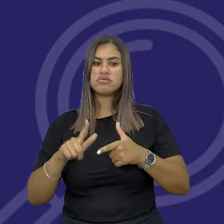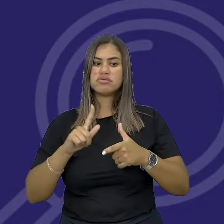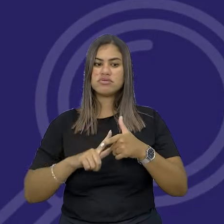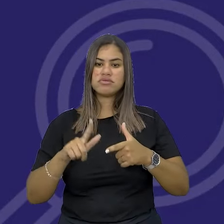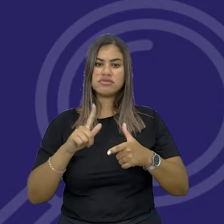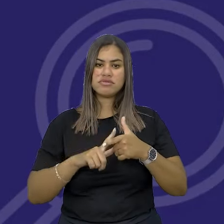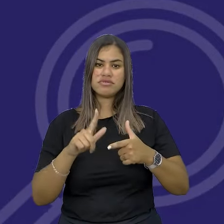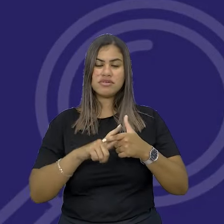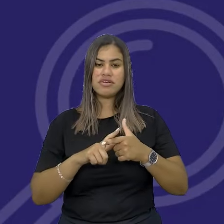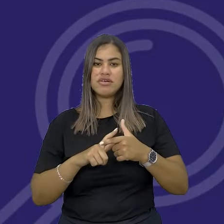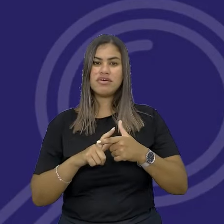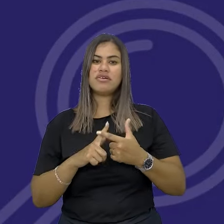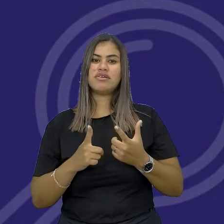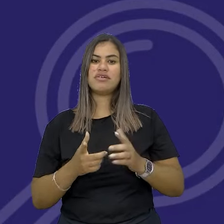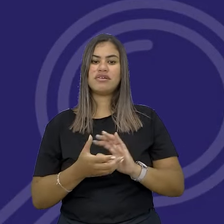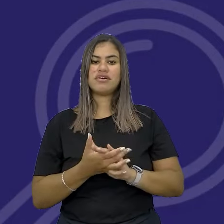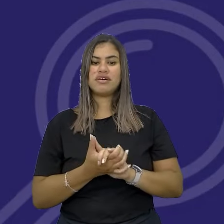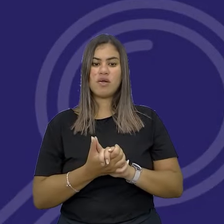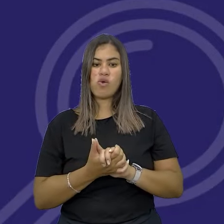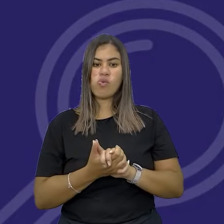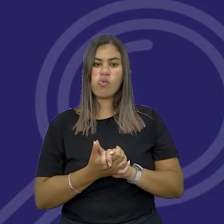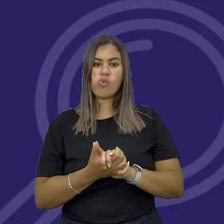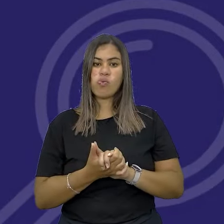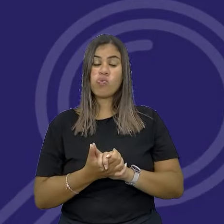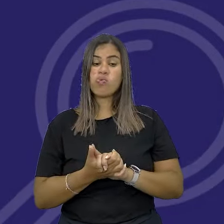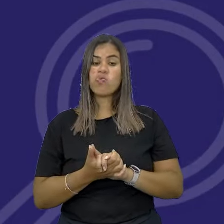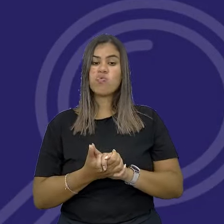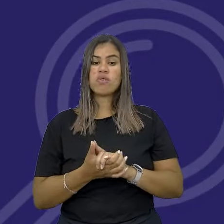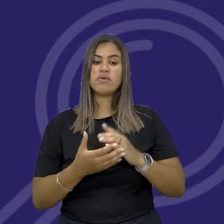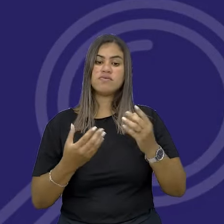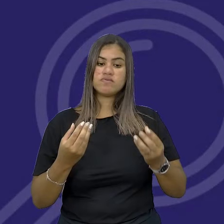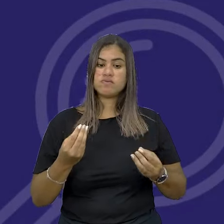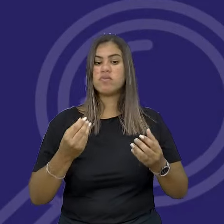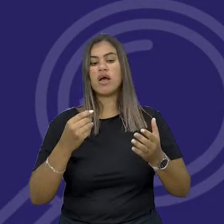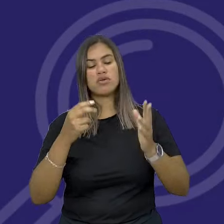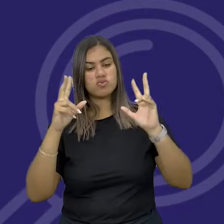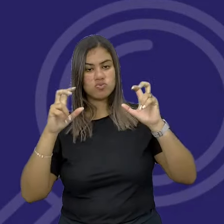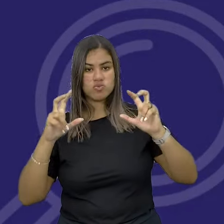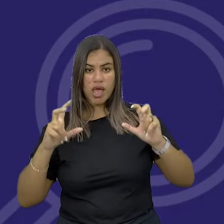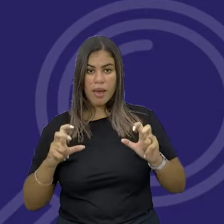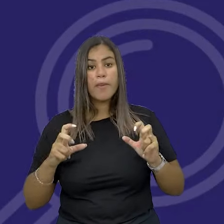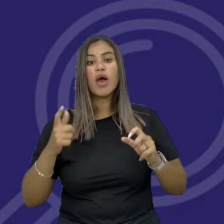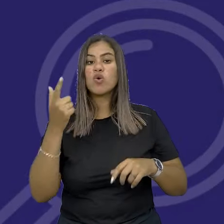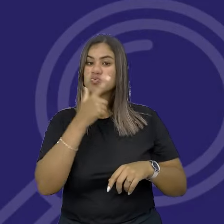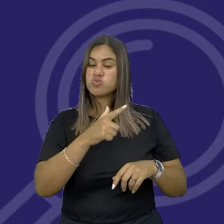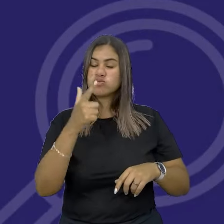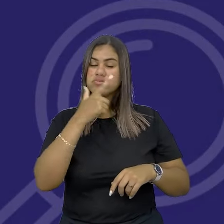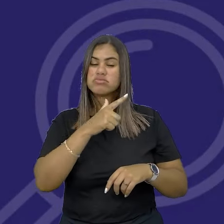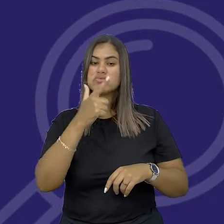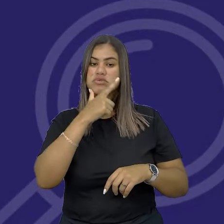técnicas operatórias e as demonstrações das propriedades qualificadas sobre o assunto, e assim vai buscar